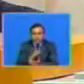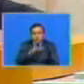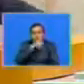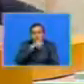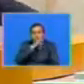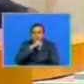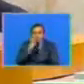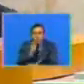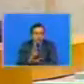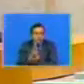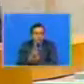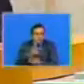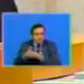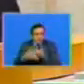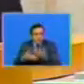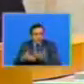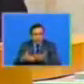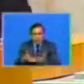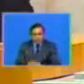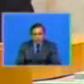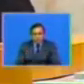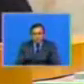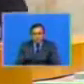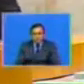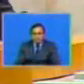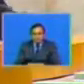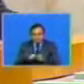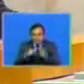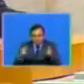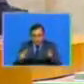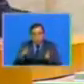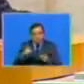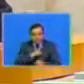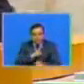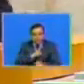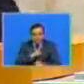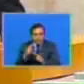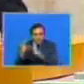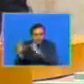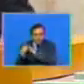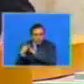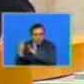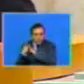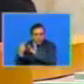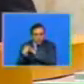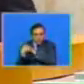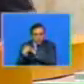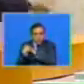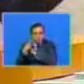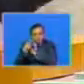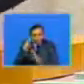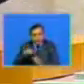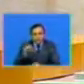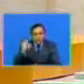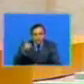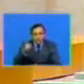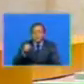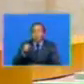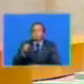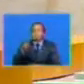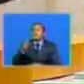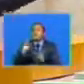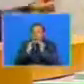era quando os investimentos começaram. Portanto, temos uma responsabilidade com ele, sim. A Casa deu